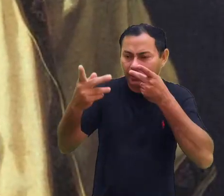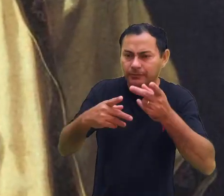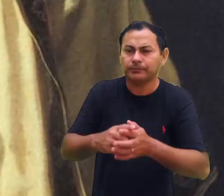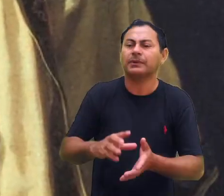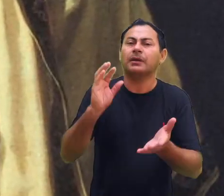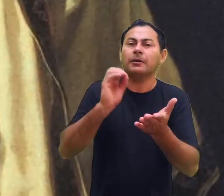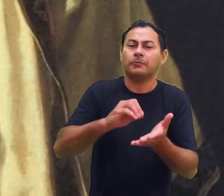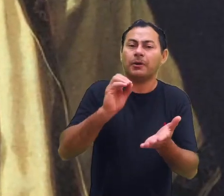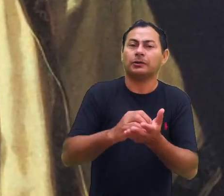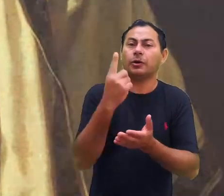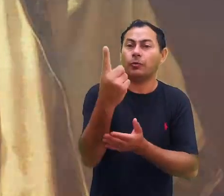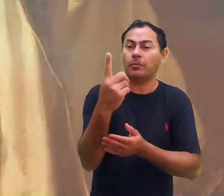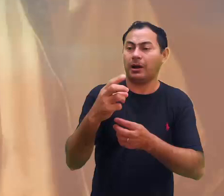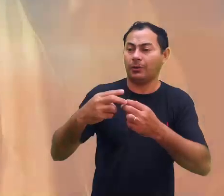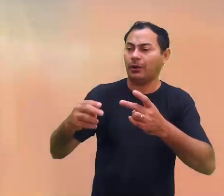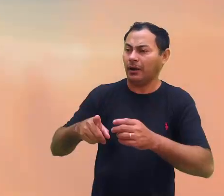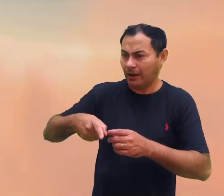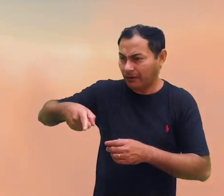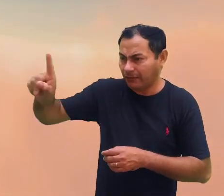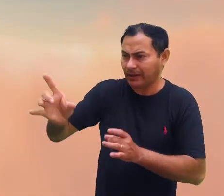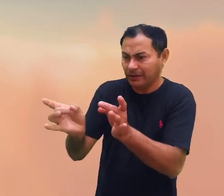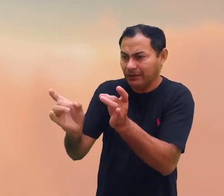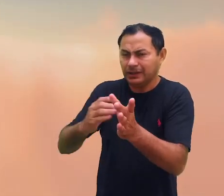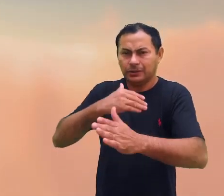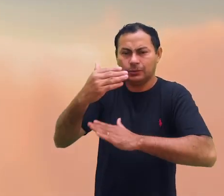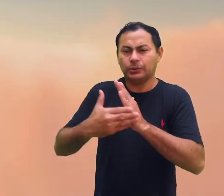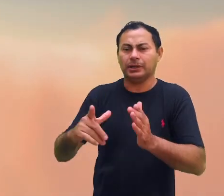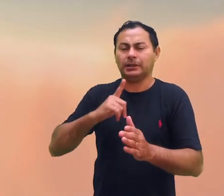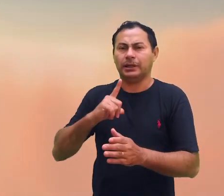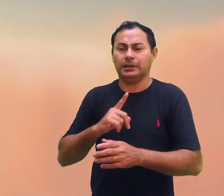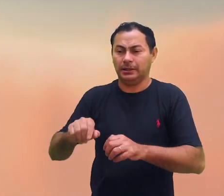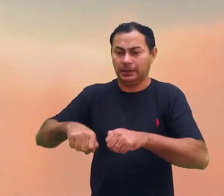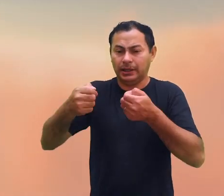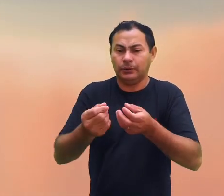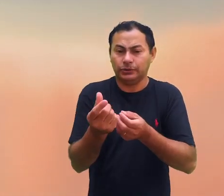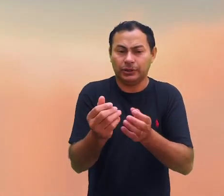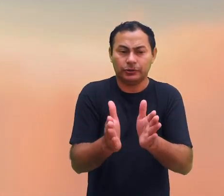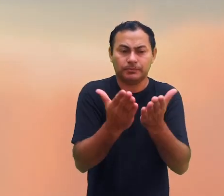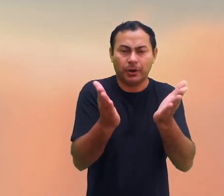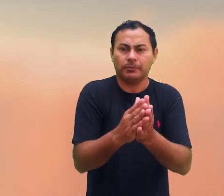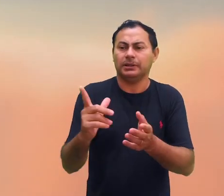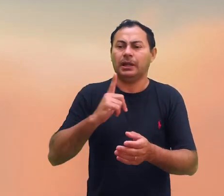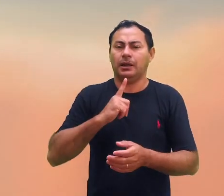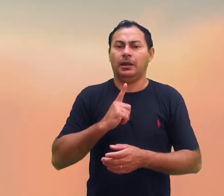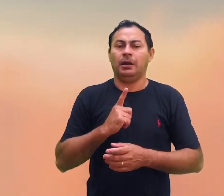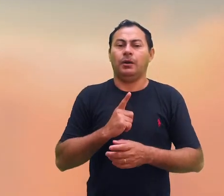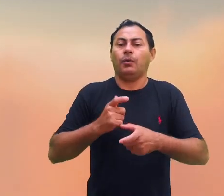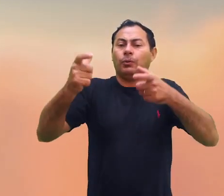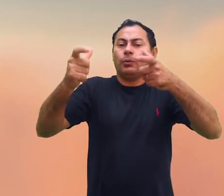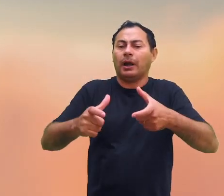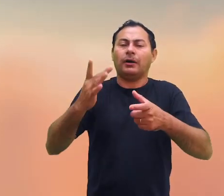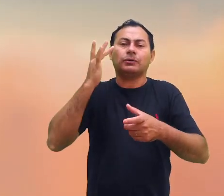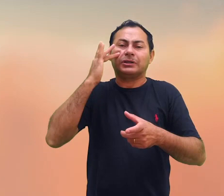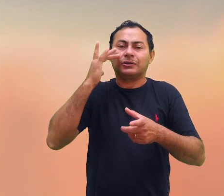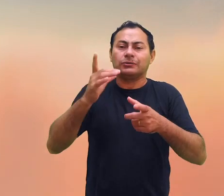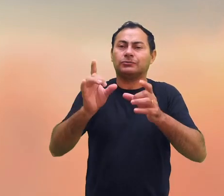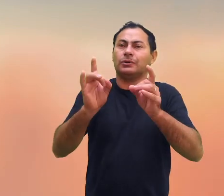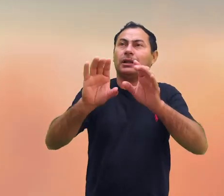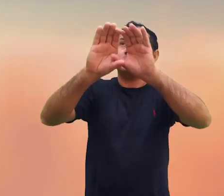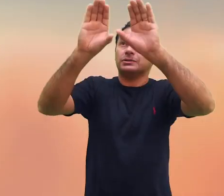aí disse: Falta-lhe uma coisa. Vá, venda tudo que você possui e dê o dinheiro aos pobres, e você terá um tesouro no